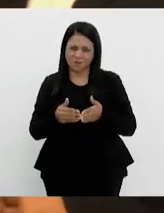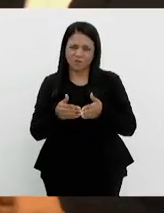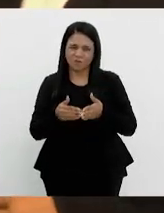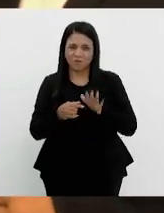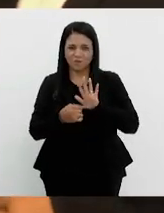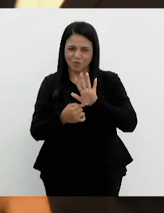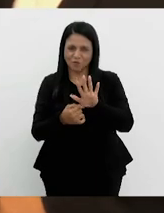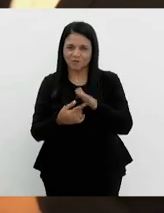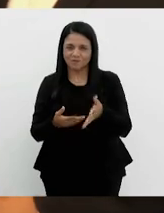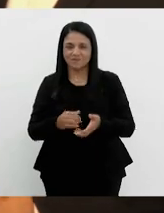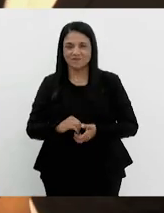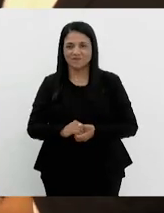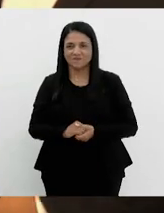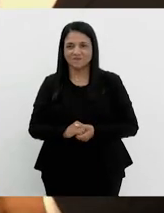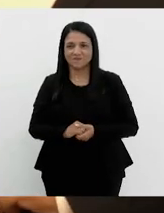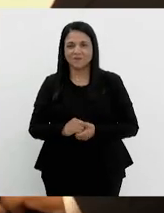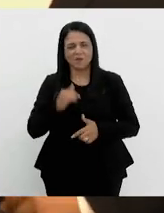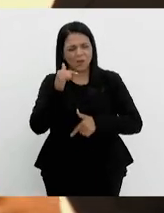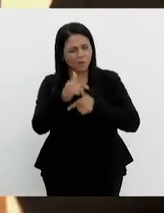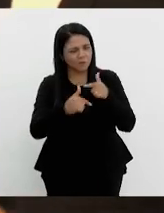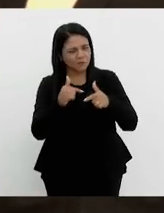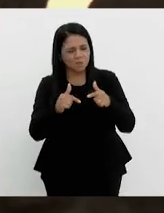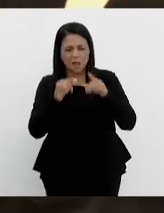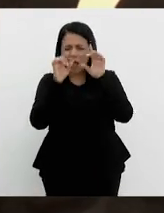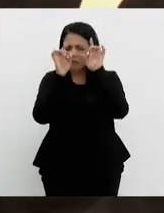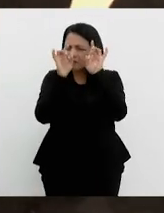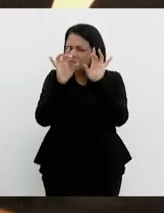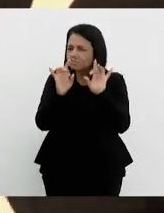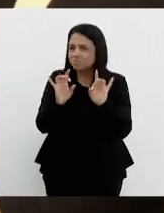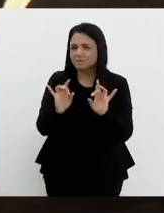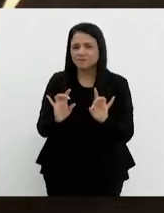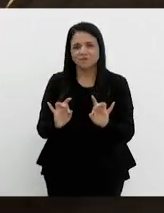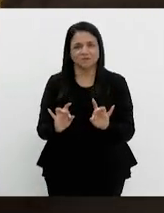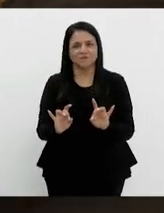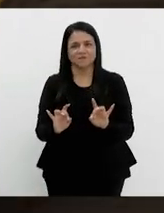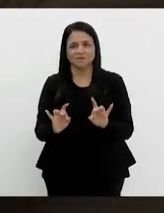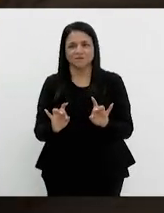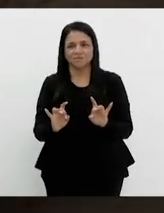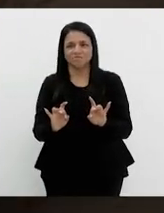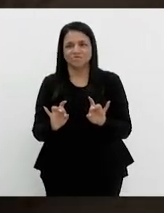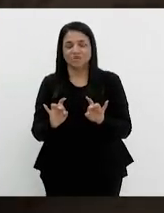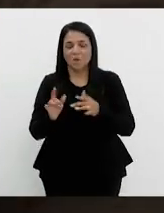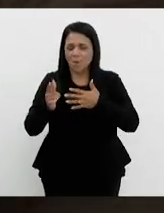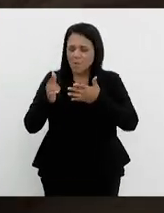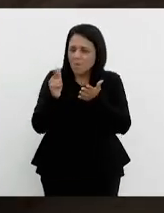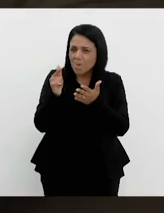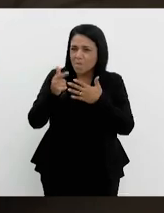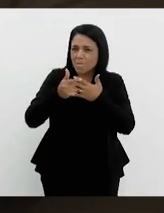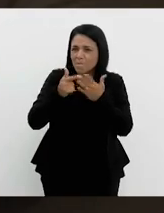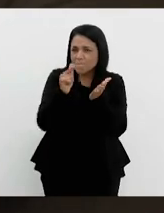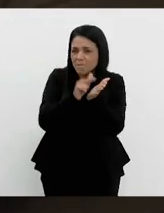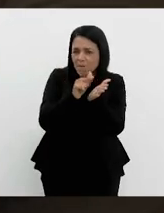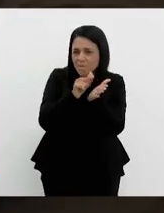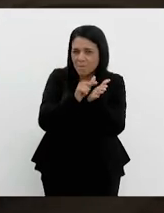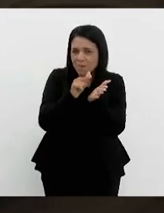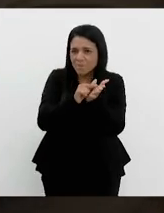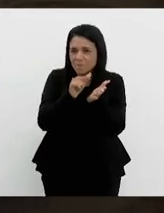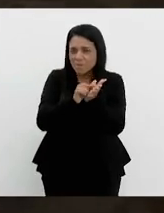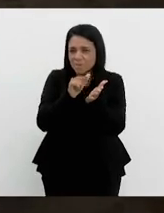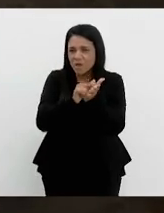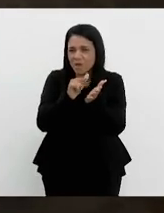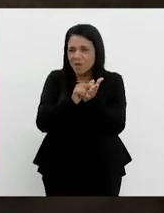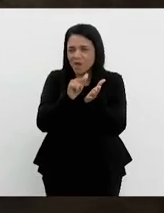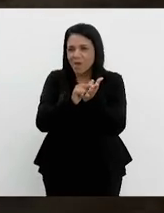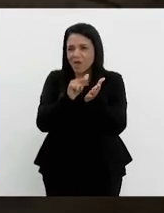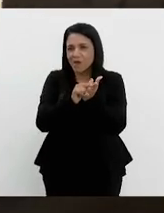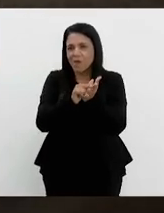lindo é um trabalho muito especial é uma folha que depois então ela é